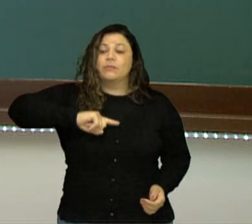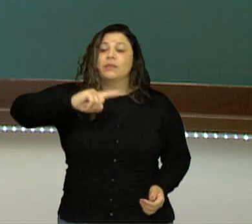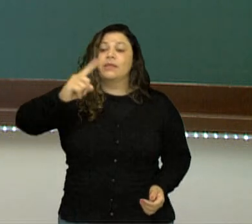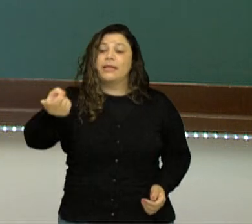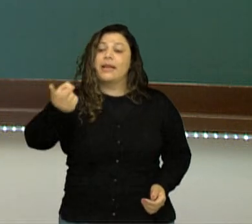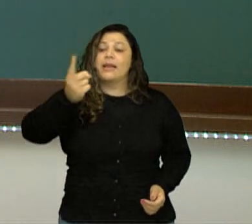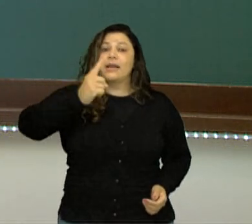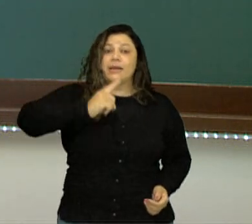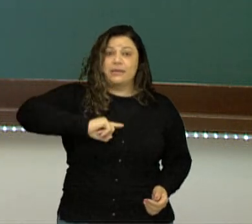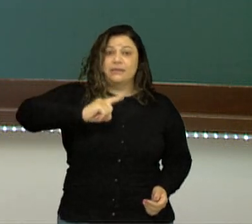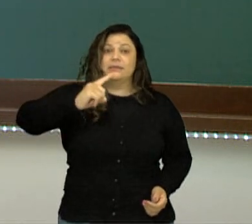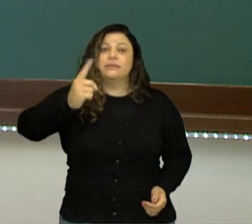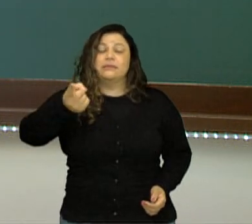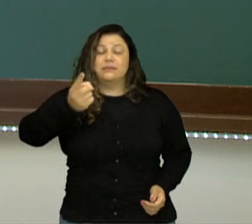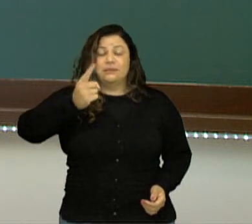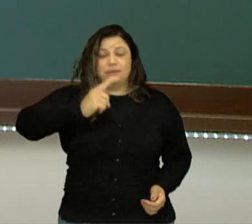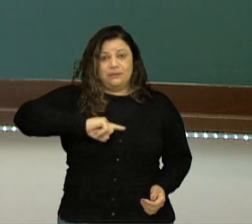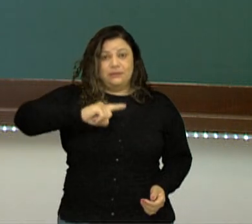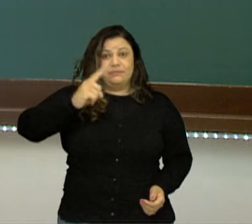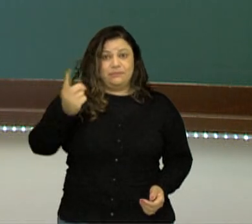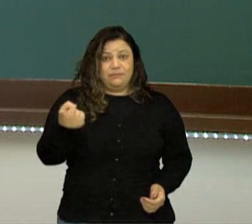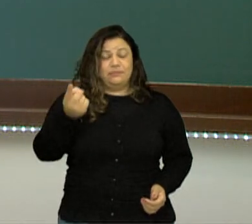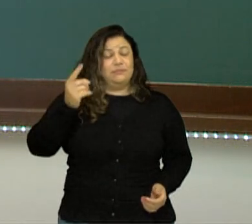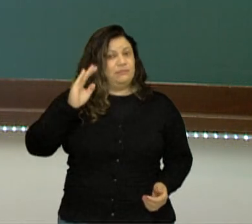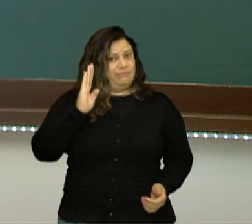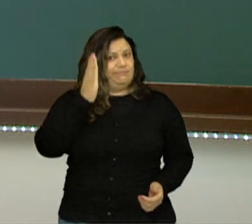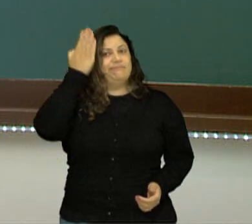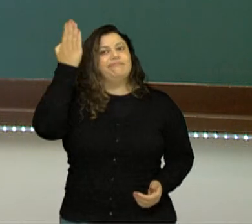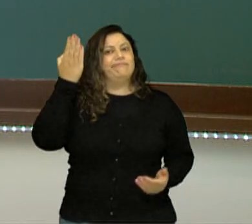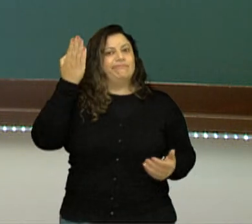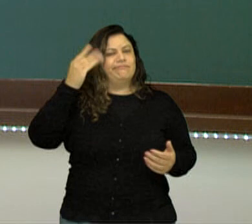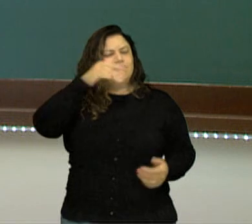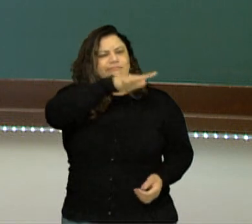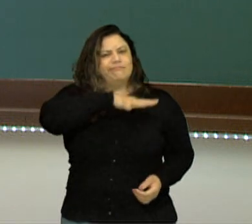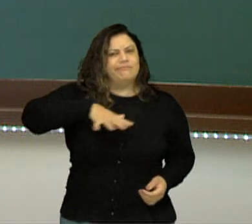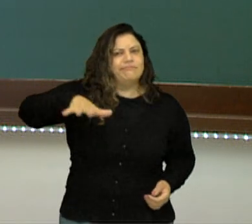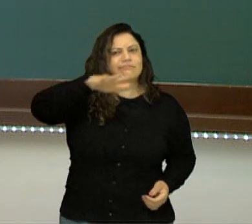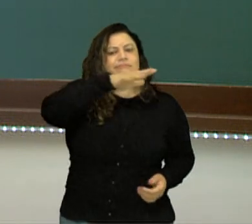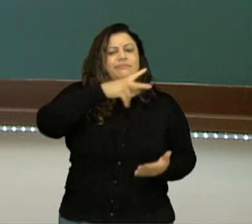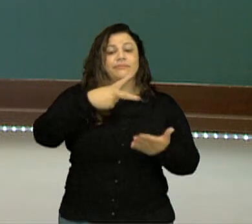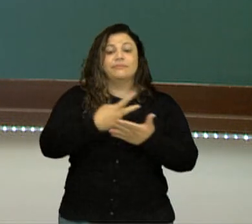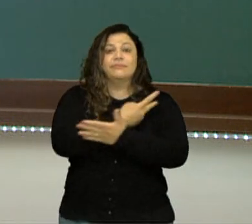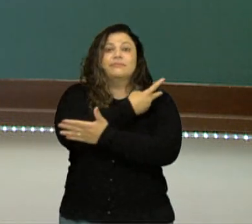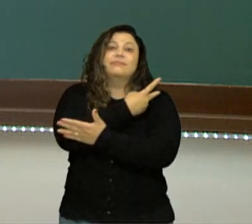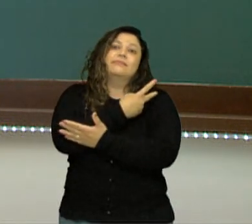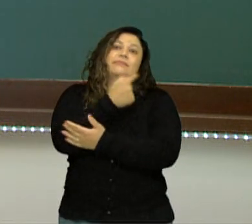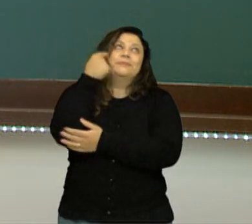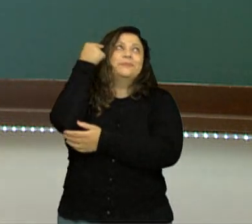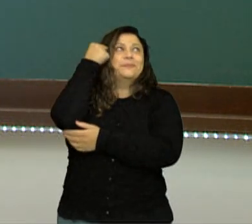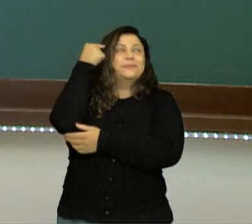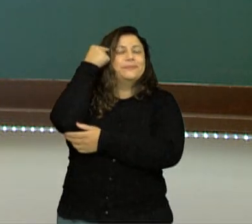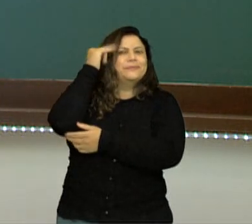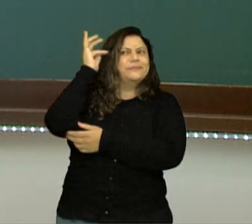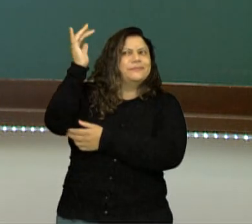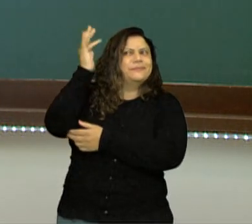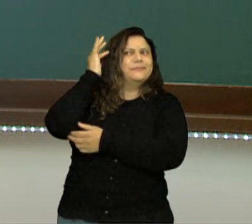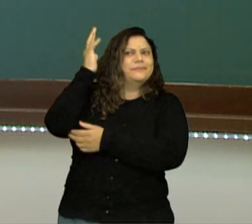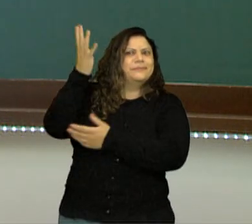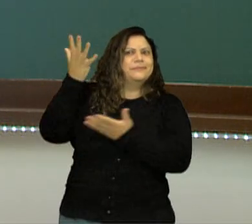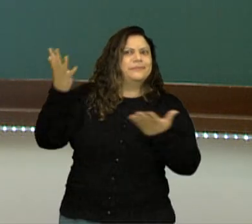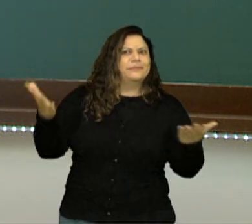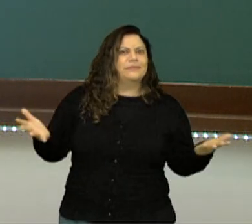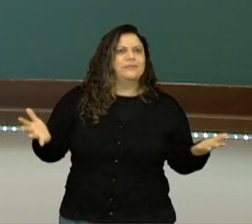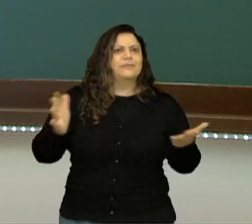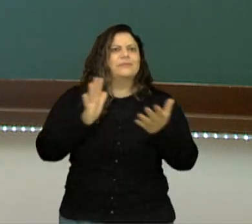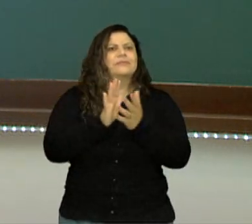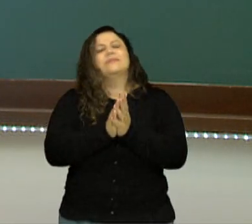a gente, induzem a nós, de maneira geral, a um erro lá, a pensar que eles são reflexivos e eles não são. Vejam